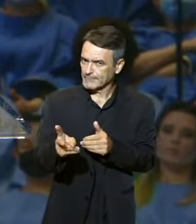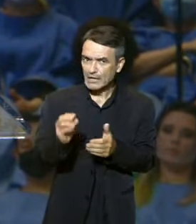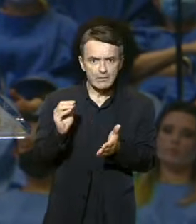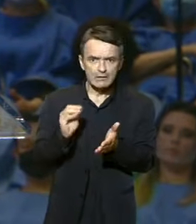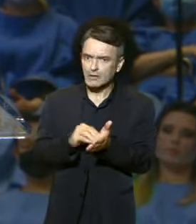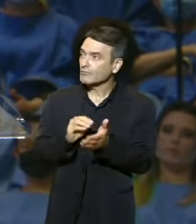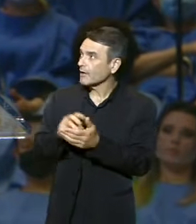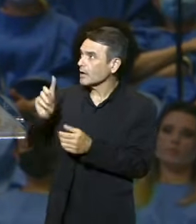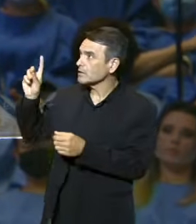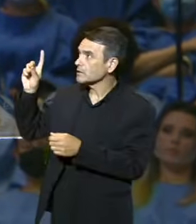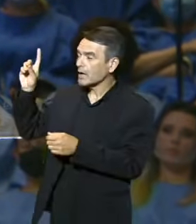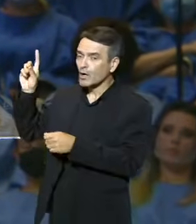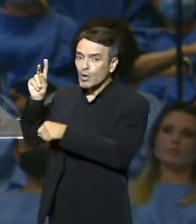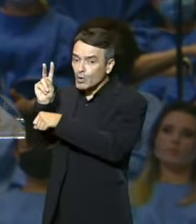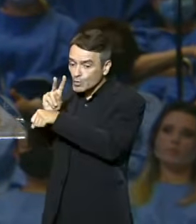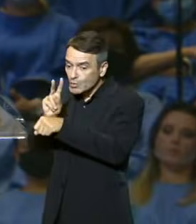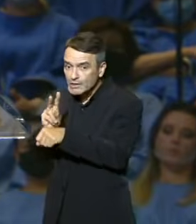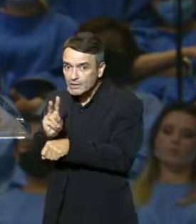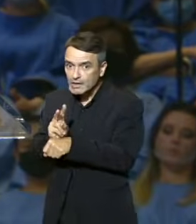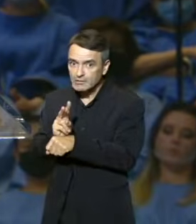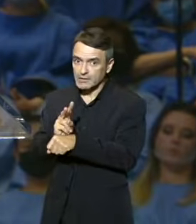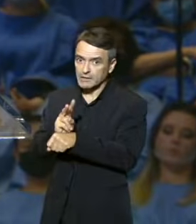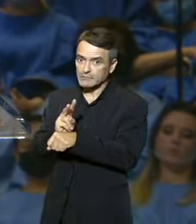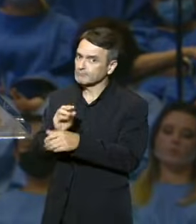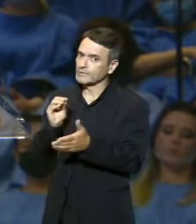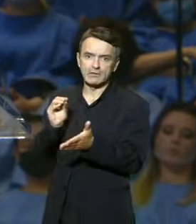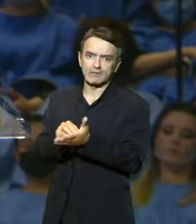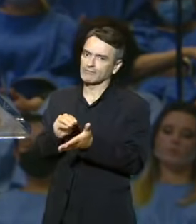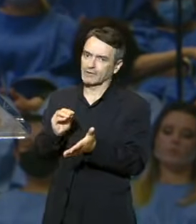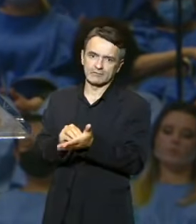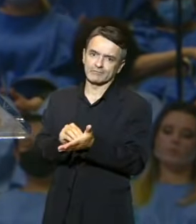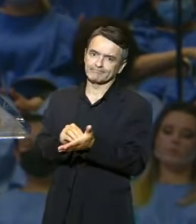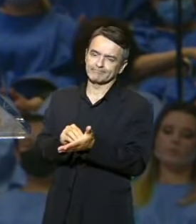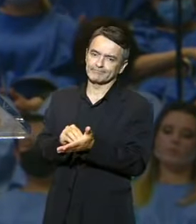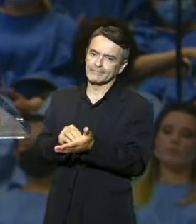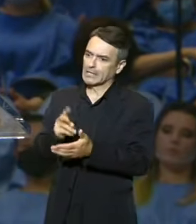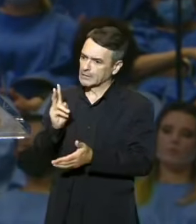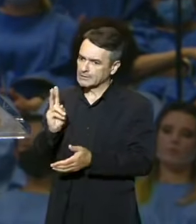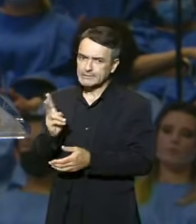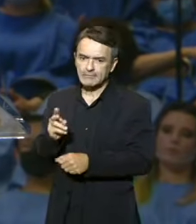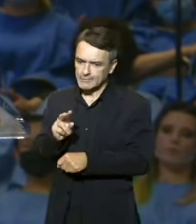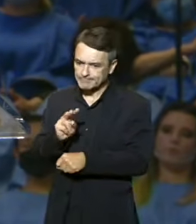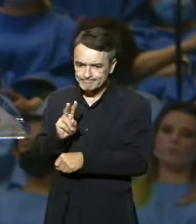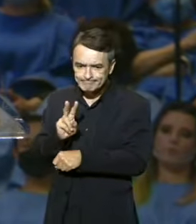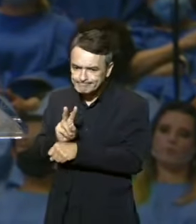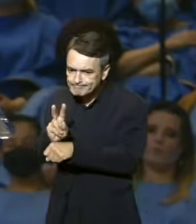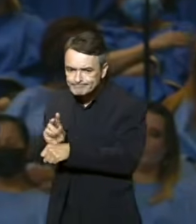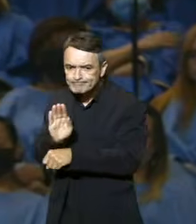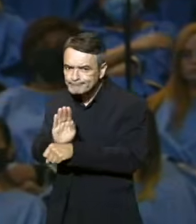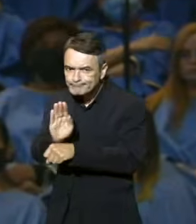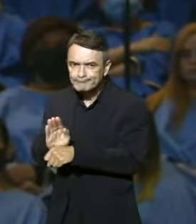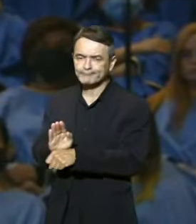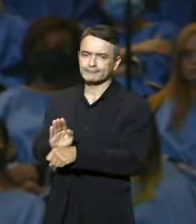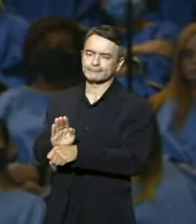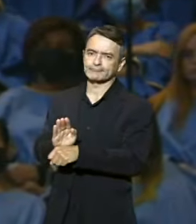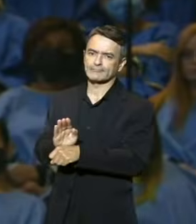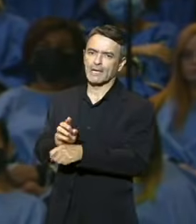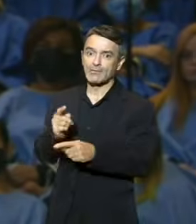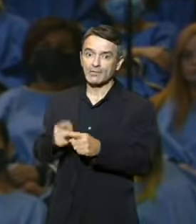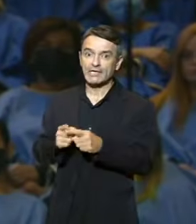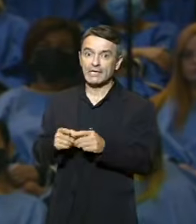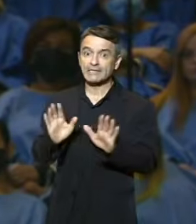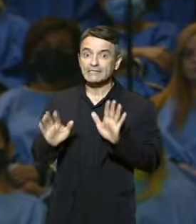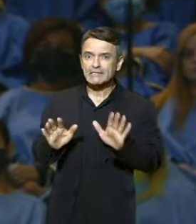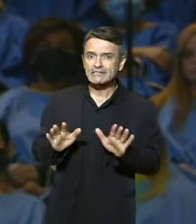dele, que é suficiente para cada dia. E o plano de Deus é bom. O tempo do deserto